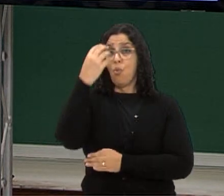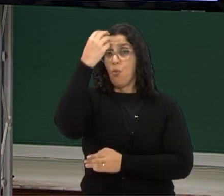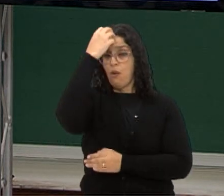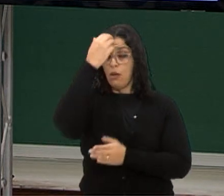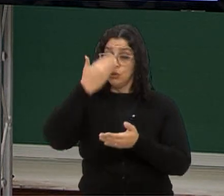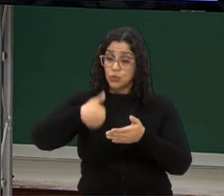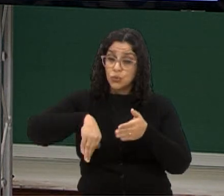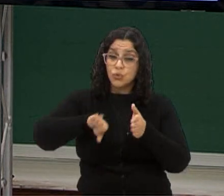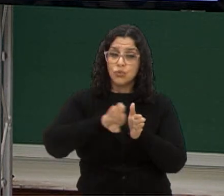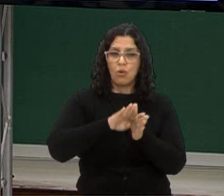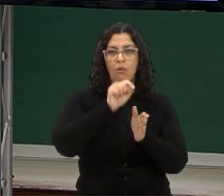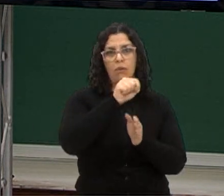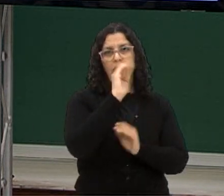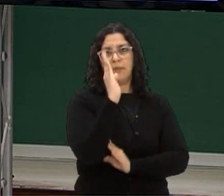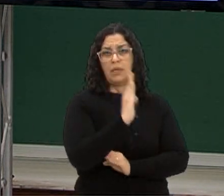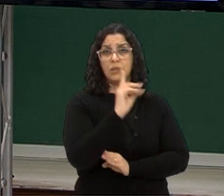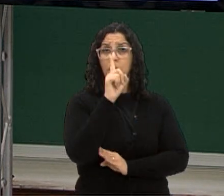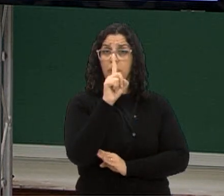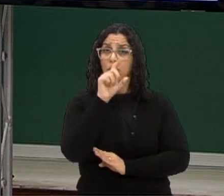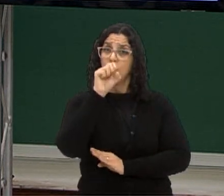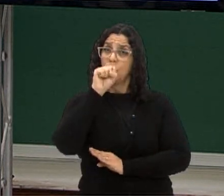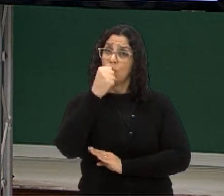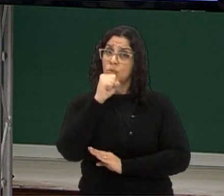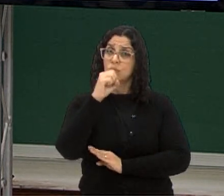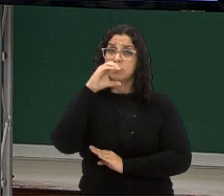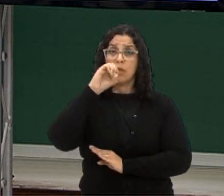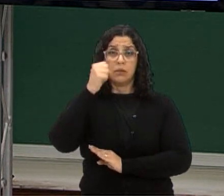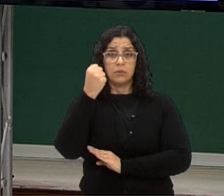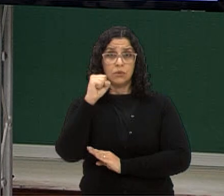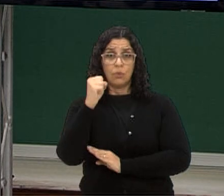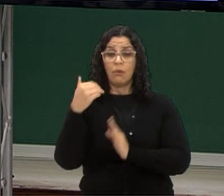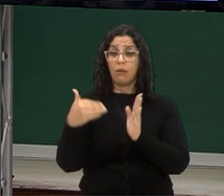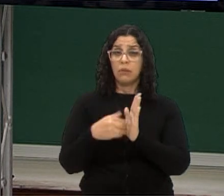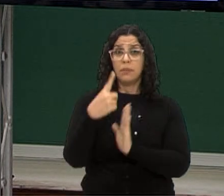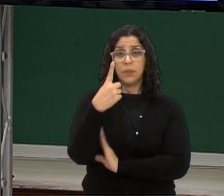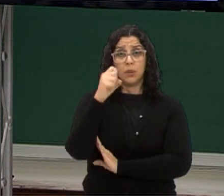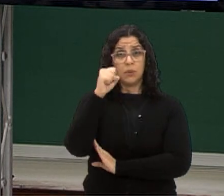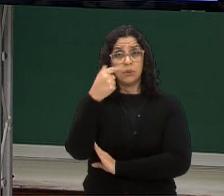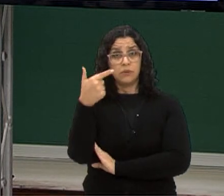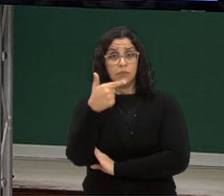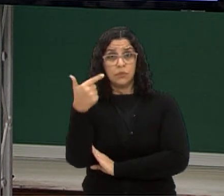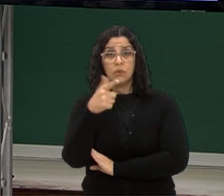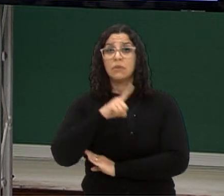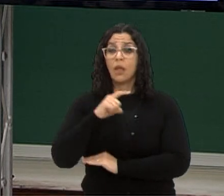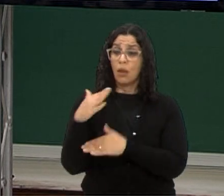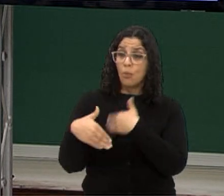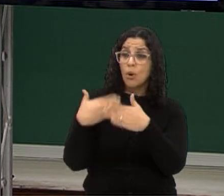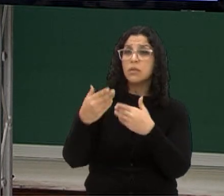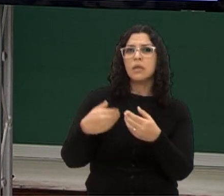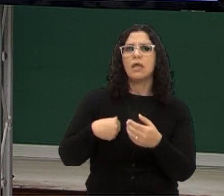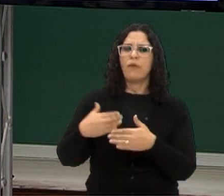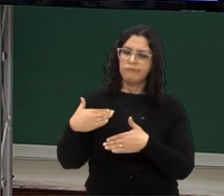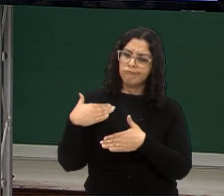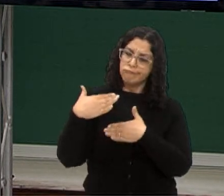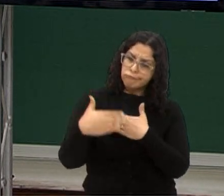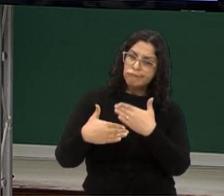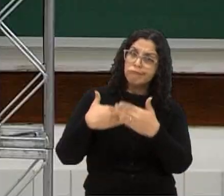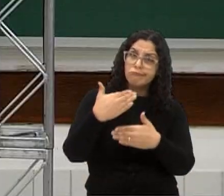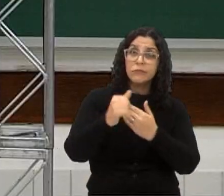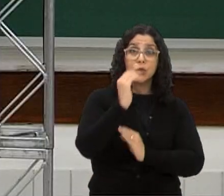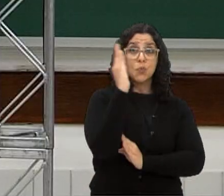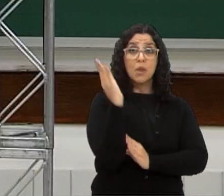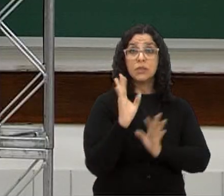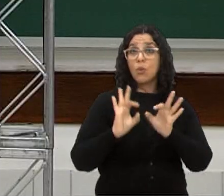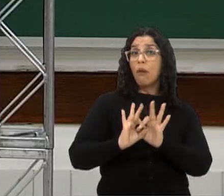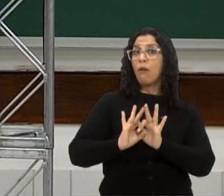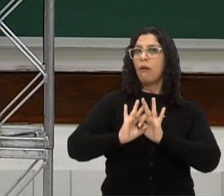da família real portuguesa no Brasil em 1808 até 1822, nós temos a ideia de processo de independência do Brasil, quando